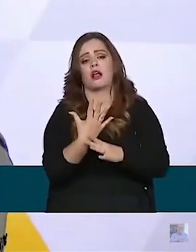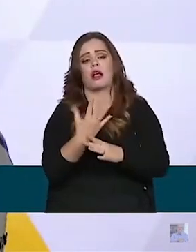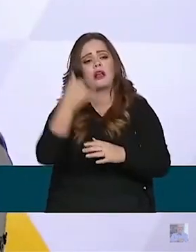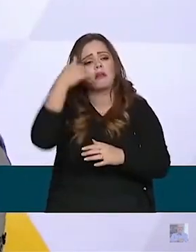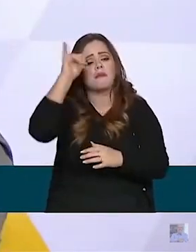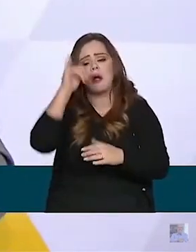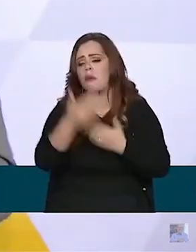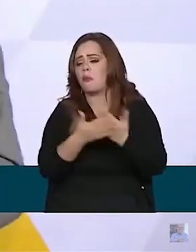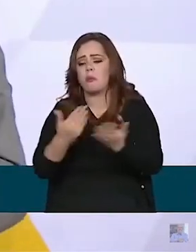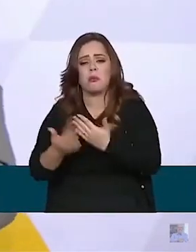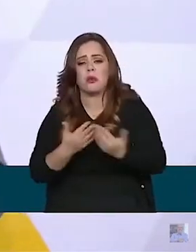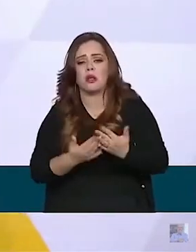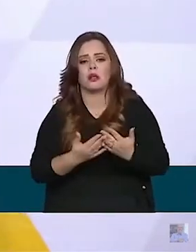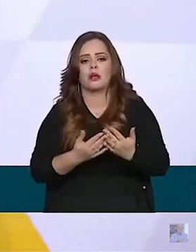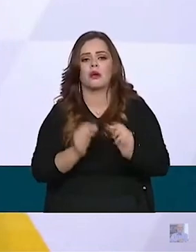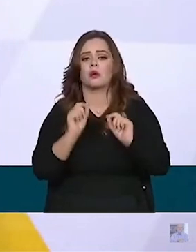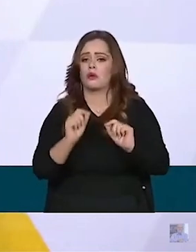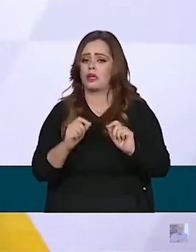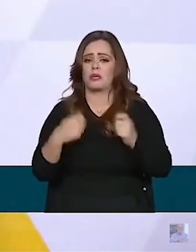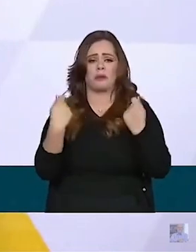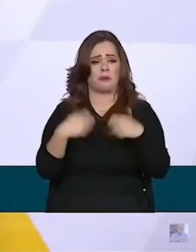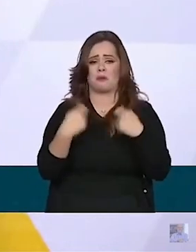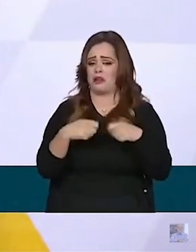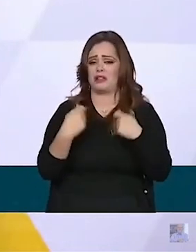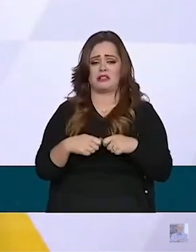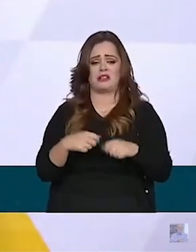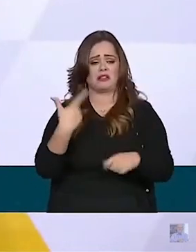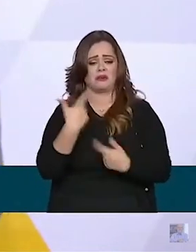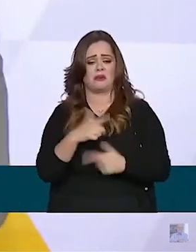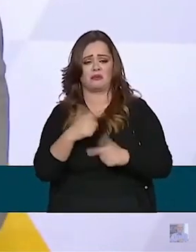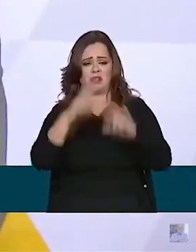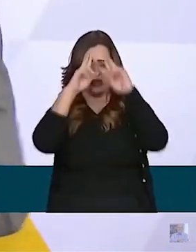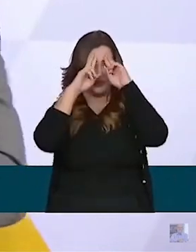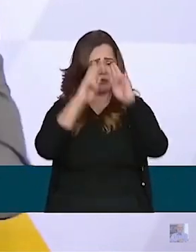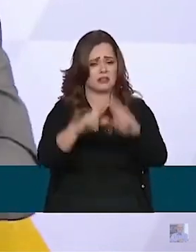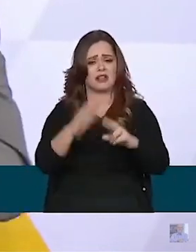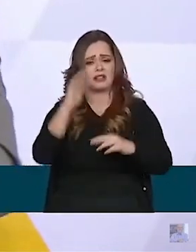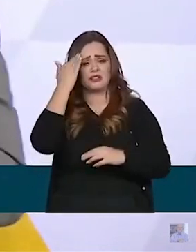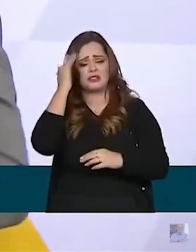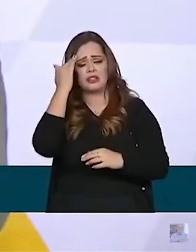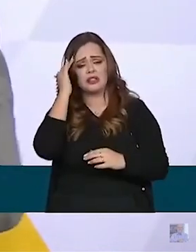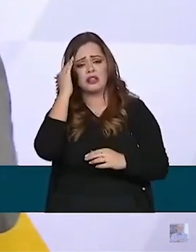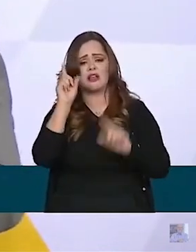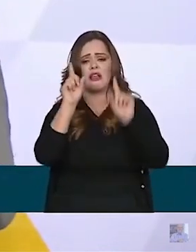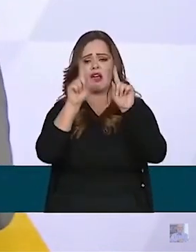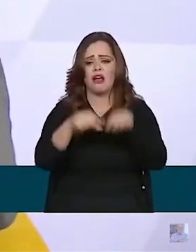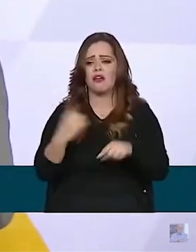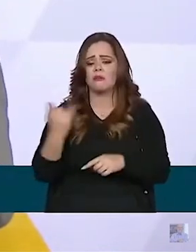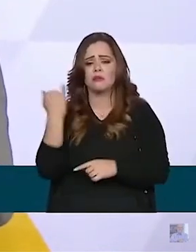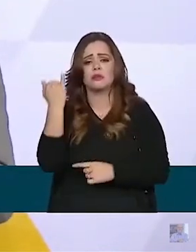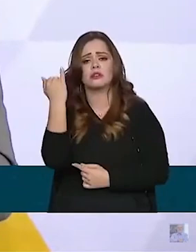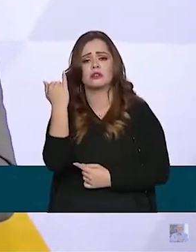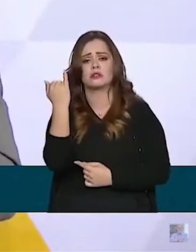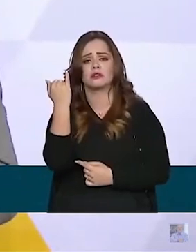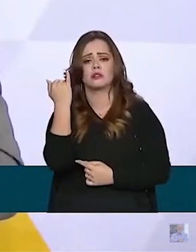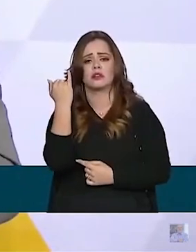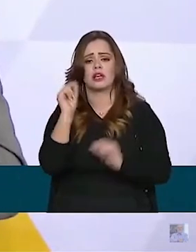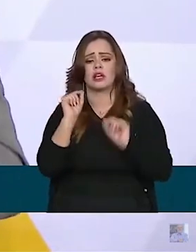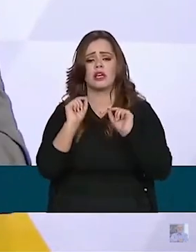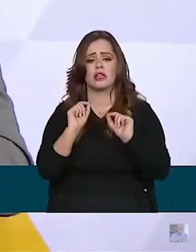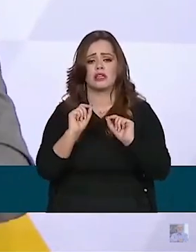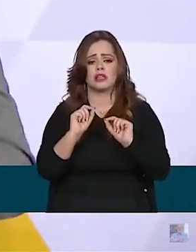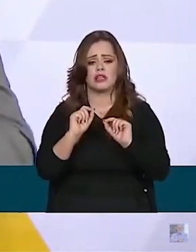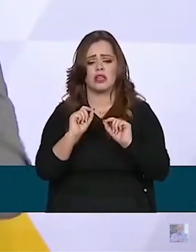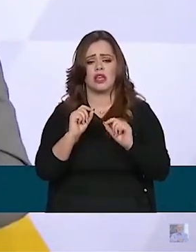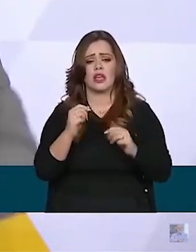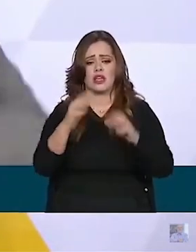animal. O que não precisa é a gente não ter responsabilidade de compreender a importância que o